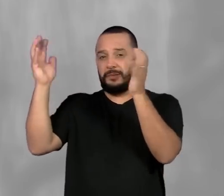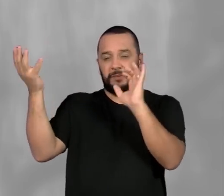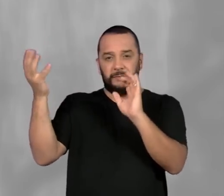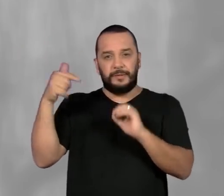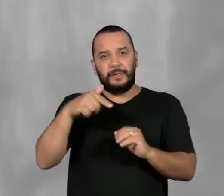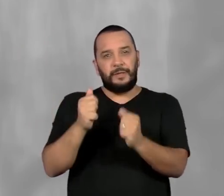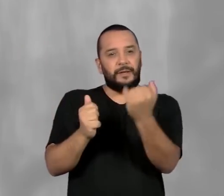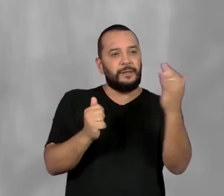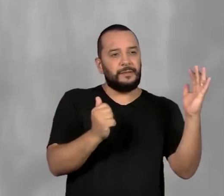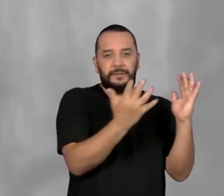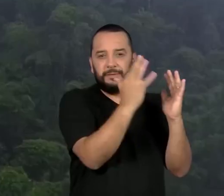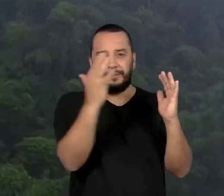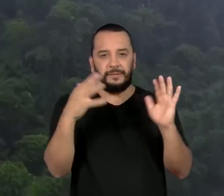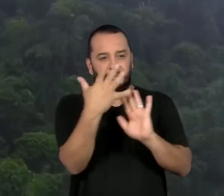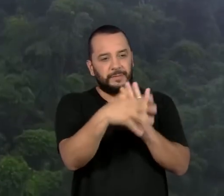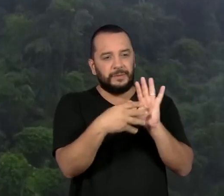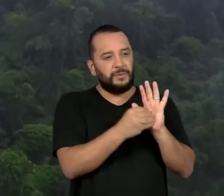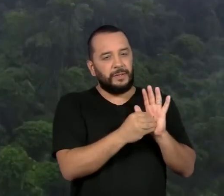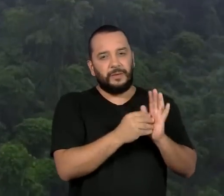amazônica.